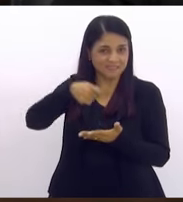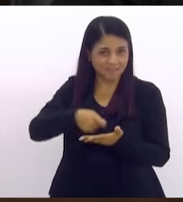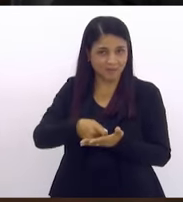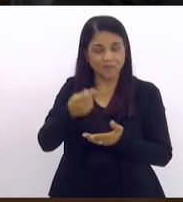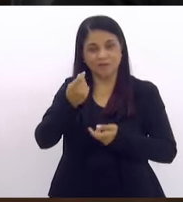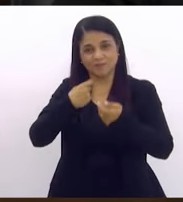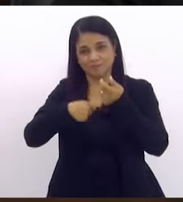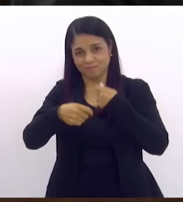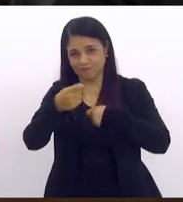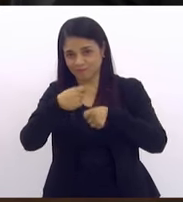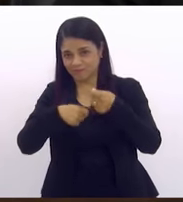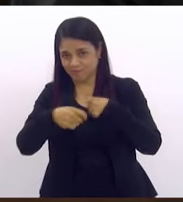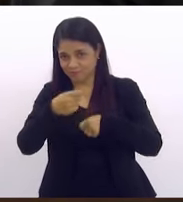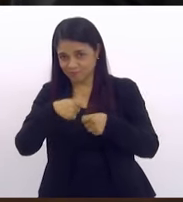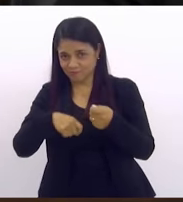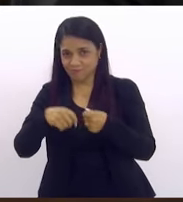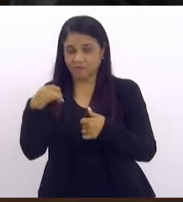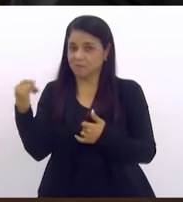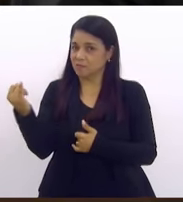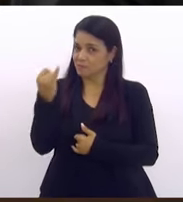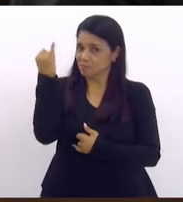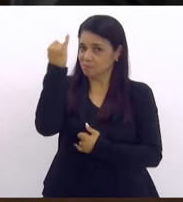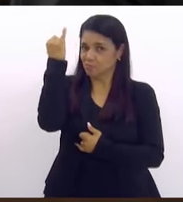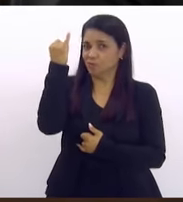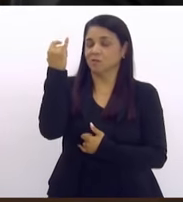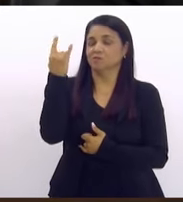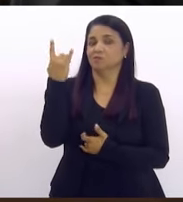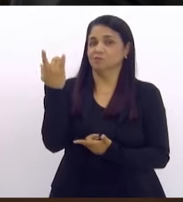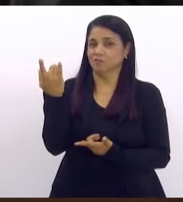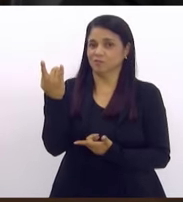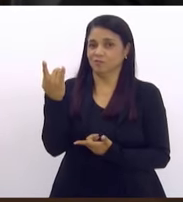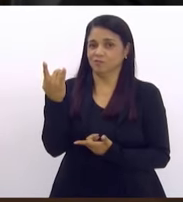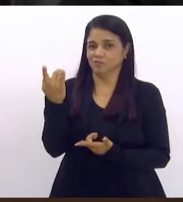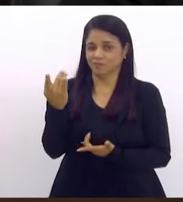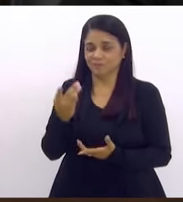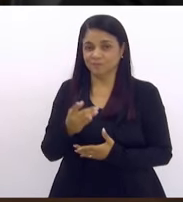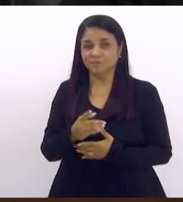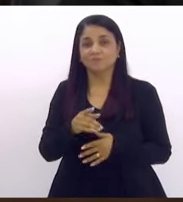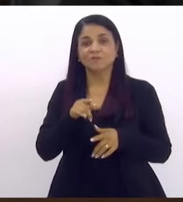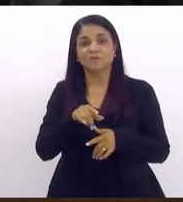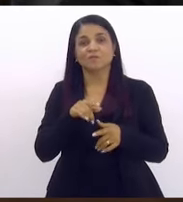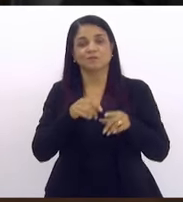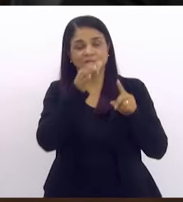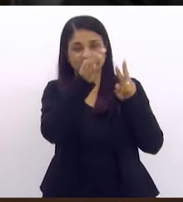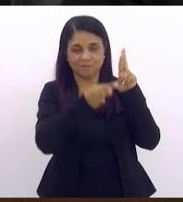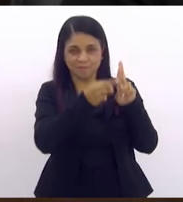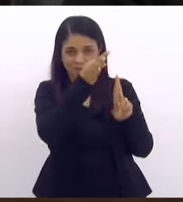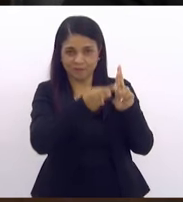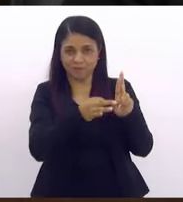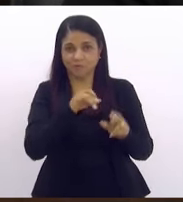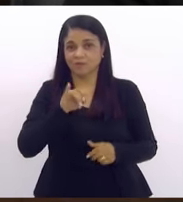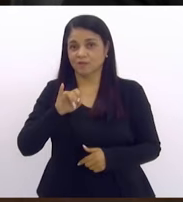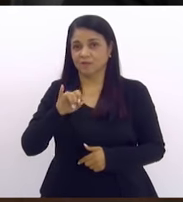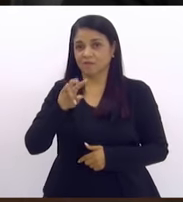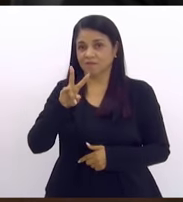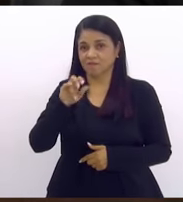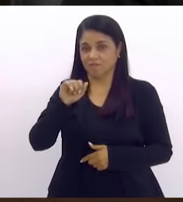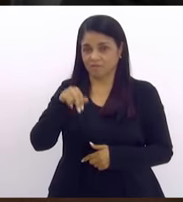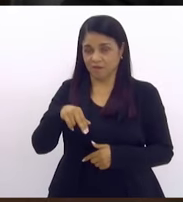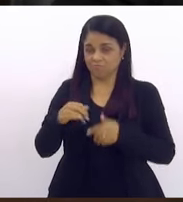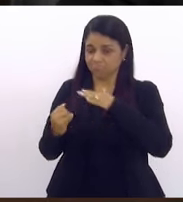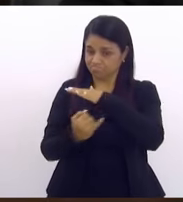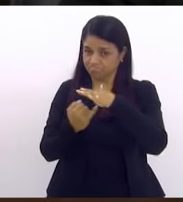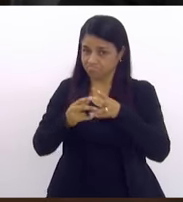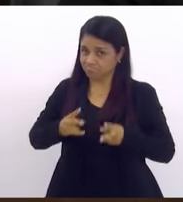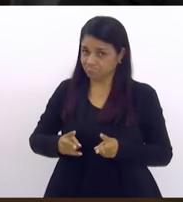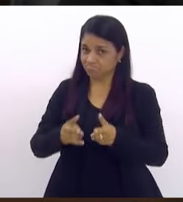administrativas mais nevrálgicas daquela corte o desembargador Ivan permaneceu naquele órgão fracionário que